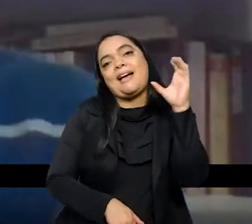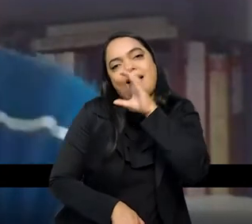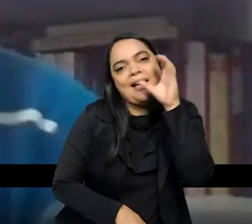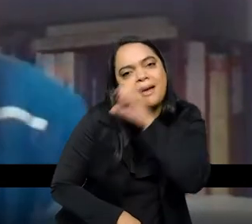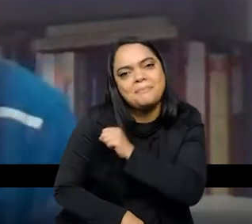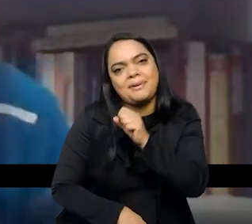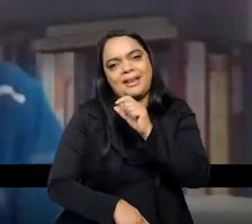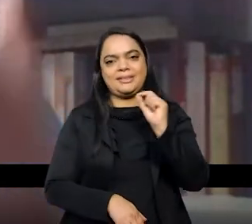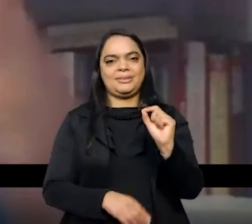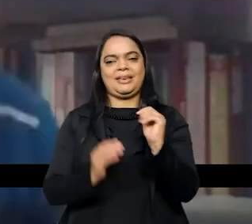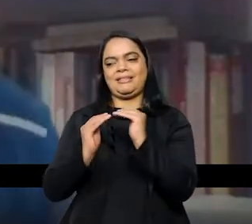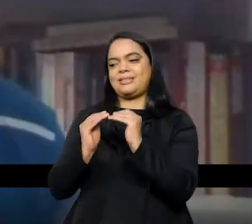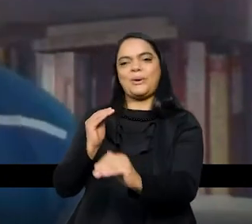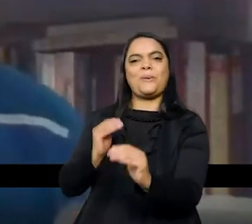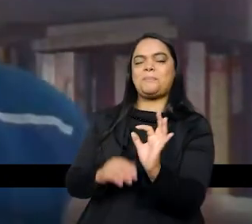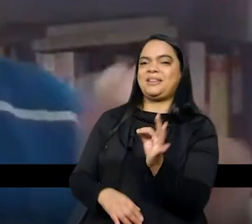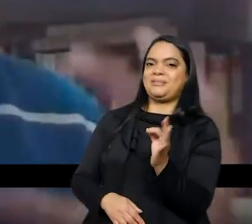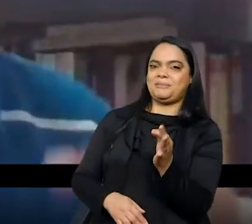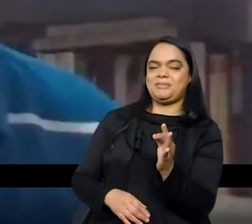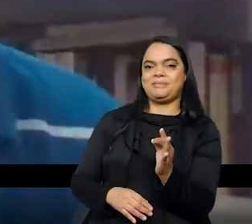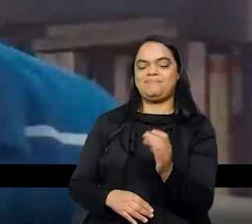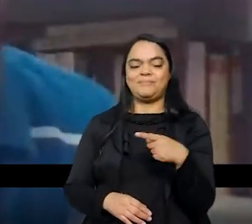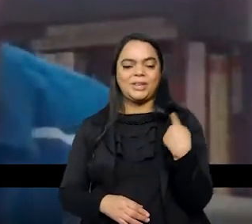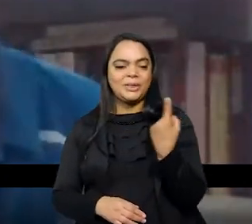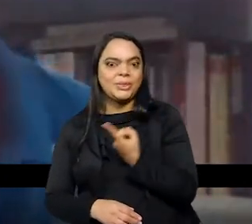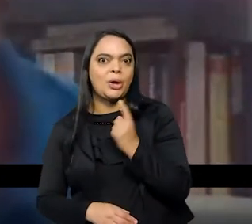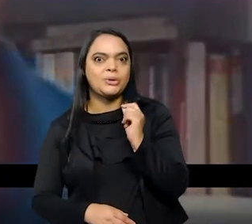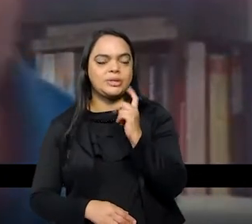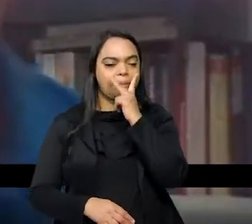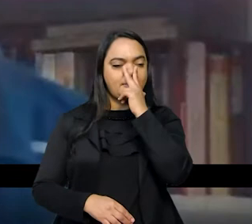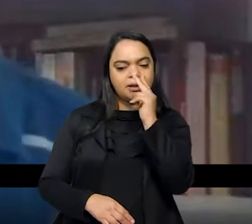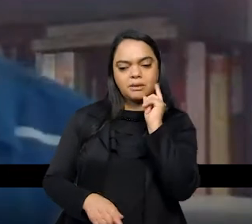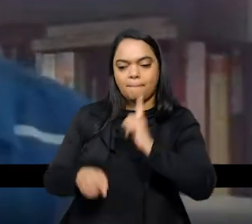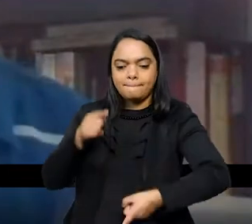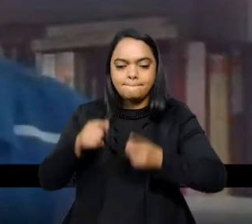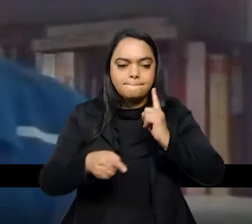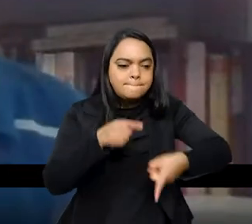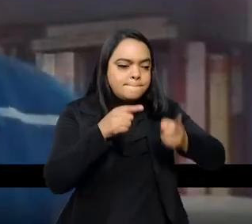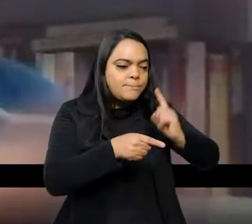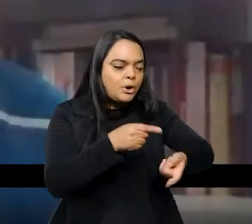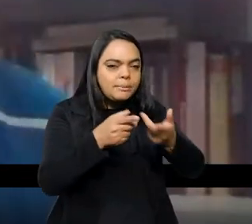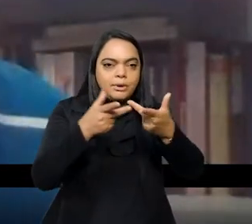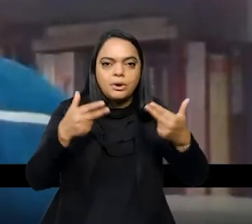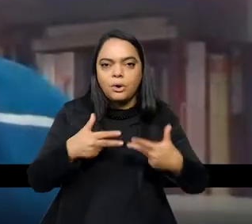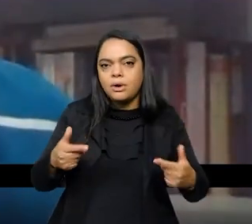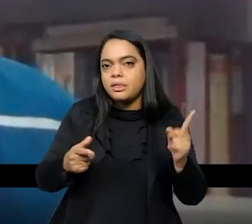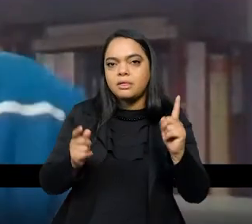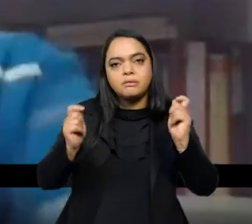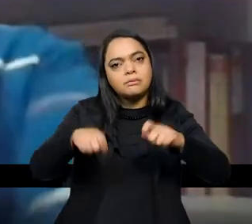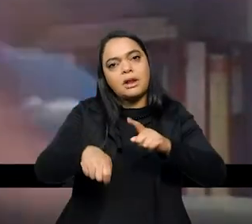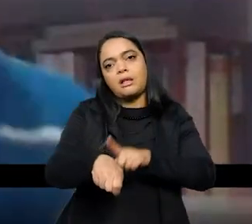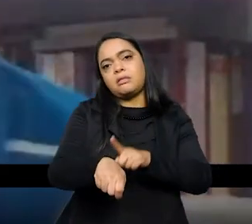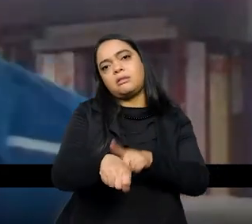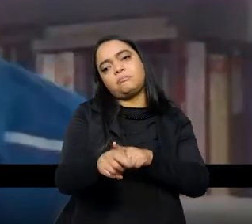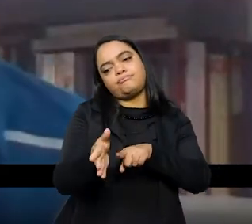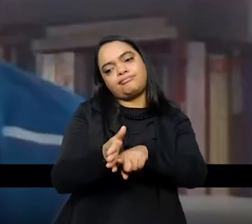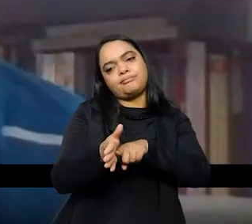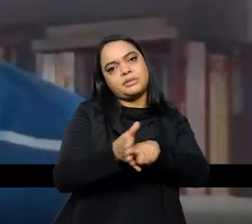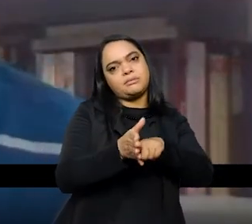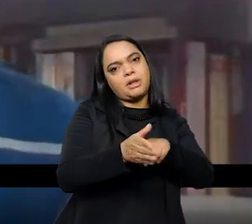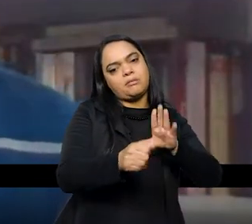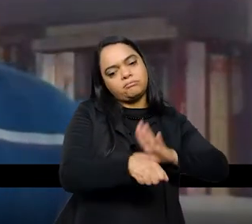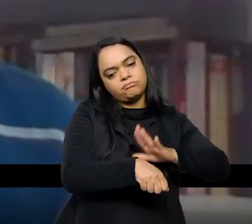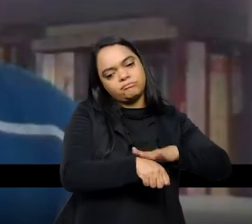perfeição, às vezes nos tolhe, muitas vezes, determinadas coisas que a gente não dá tempo de examinar. E quando o tempo passa, que a gente volta para